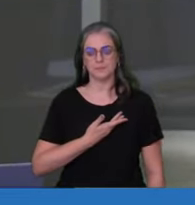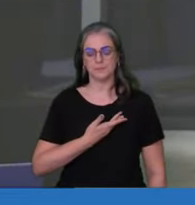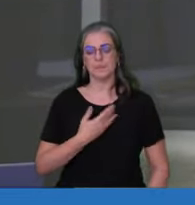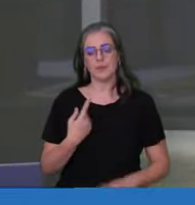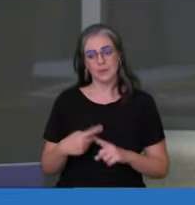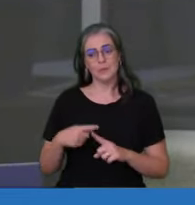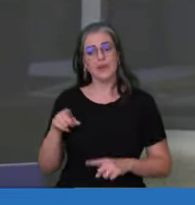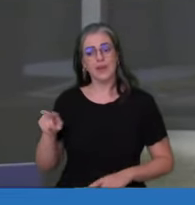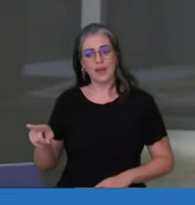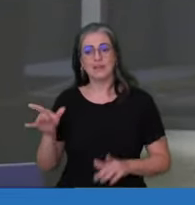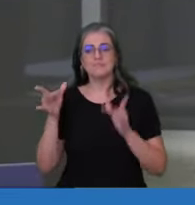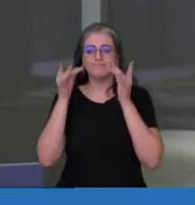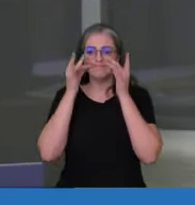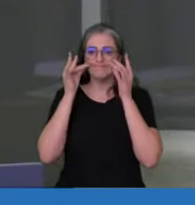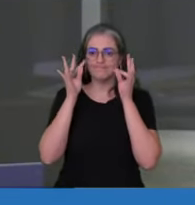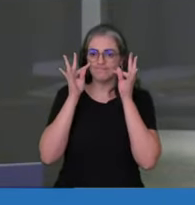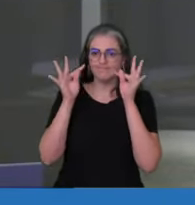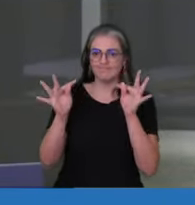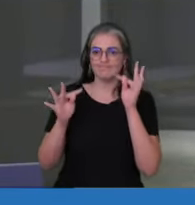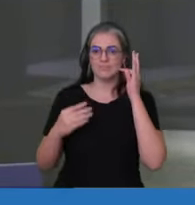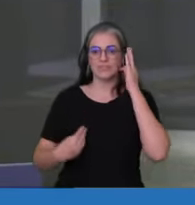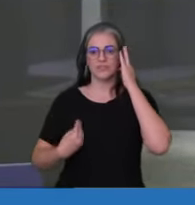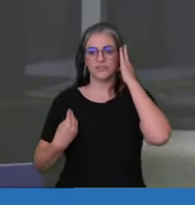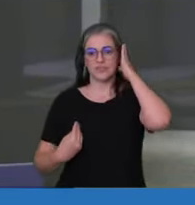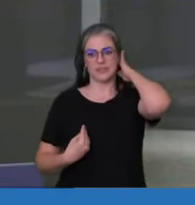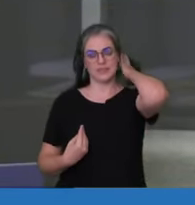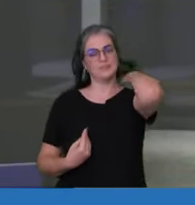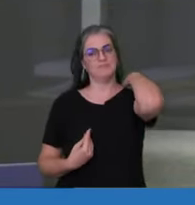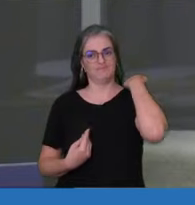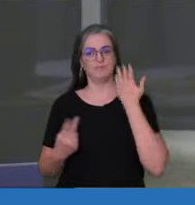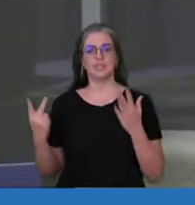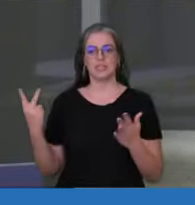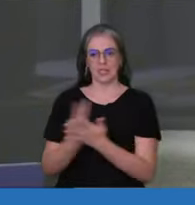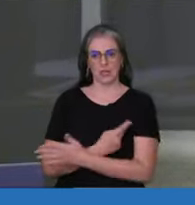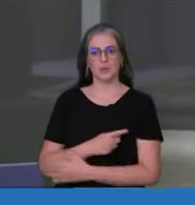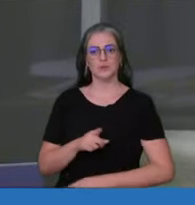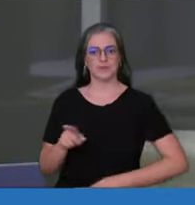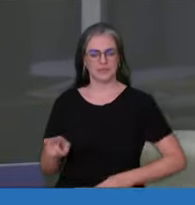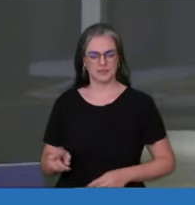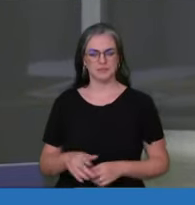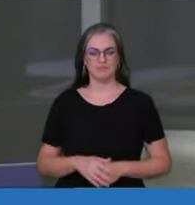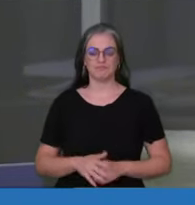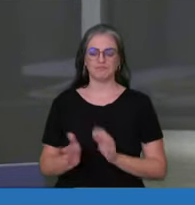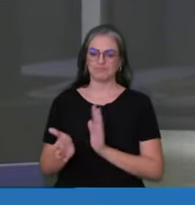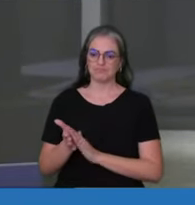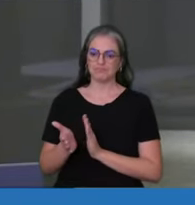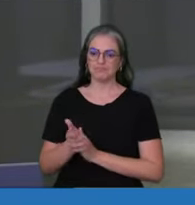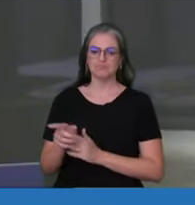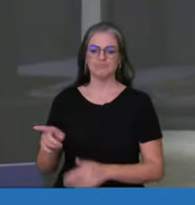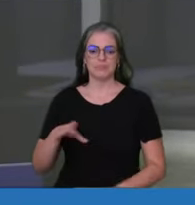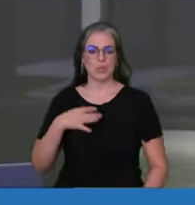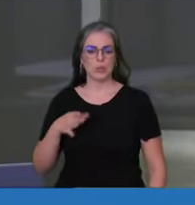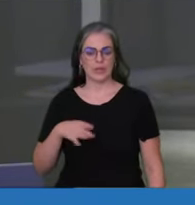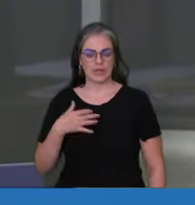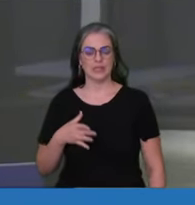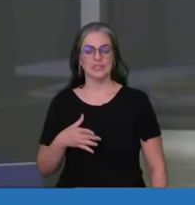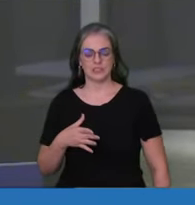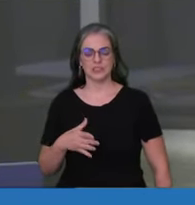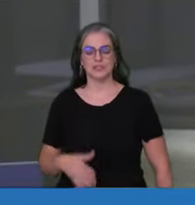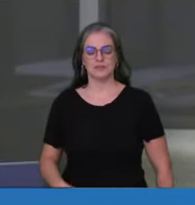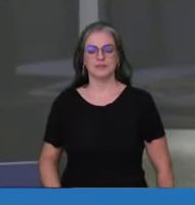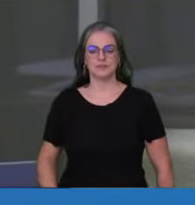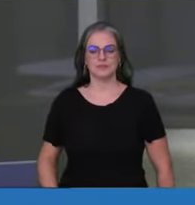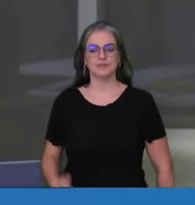testemunha viva e vivida daquela tragédia. Parabéns pela coragem, Fernanda.